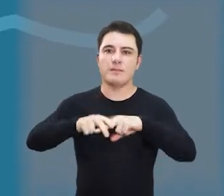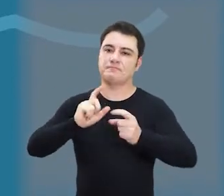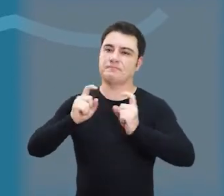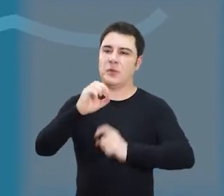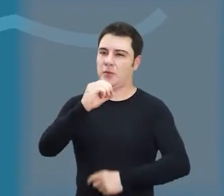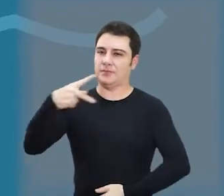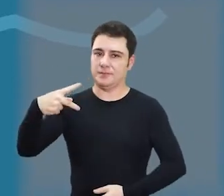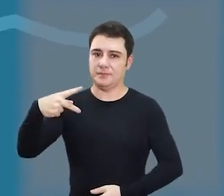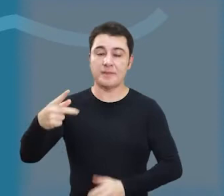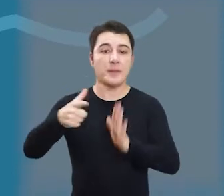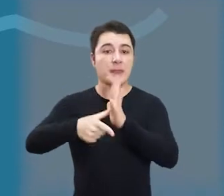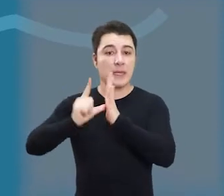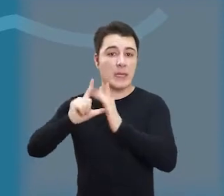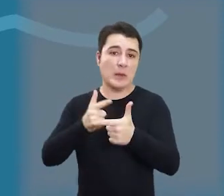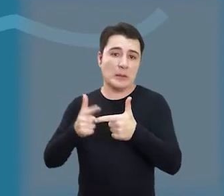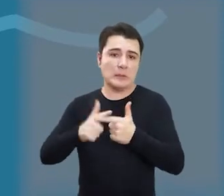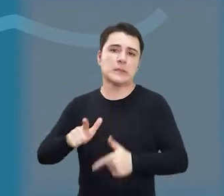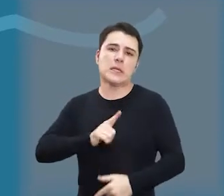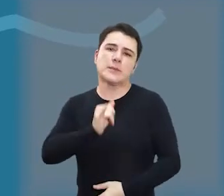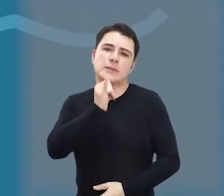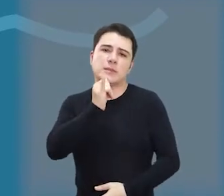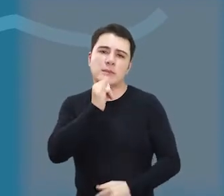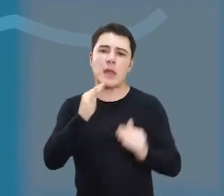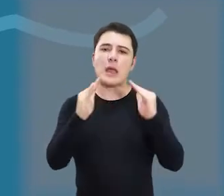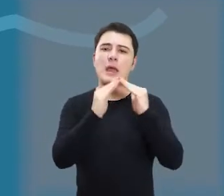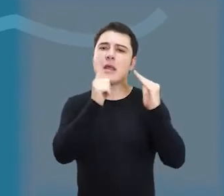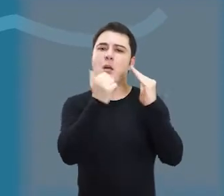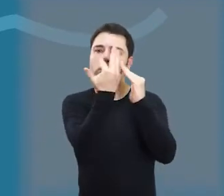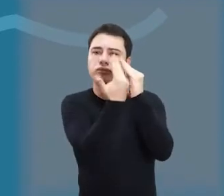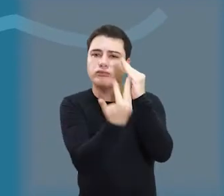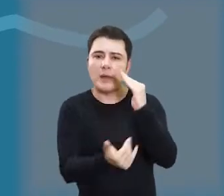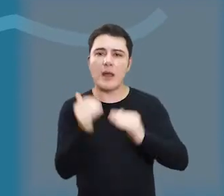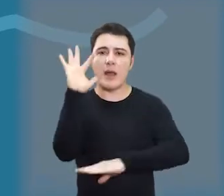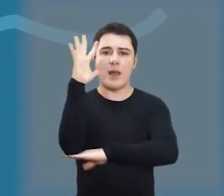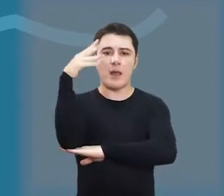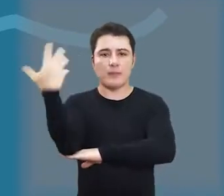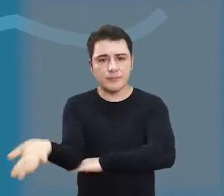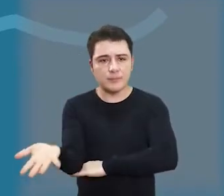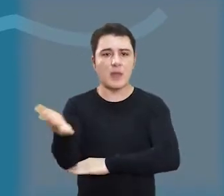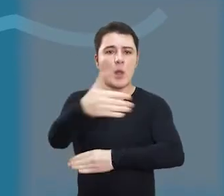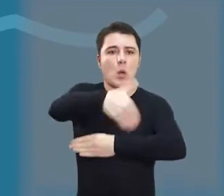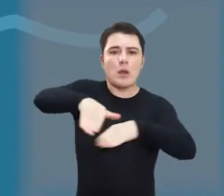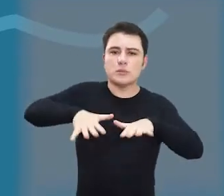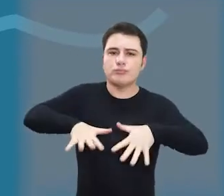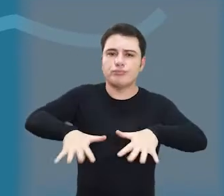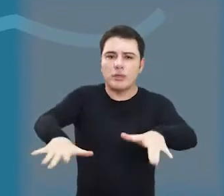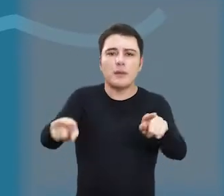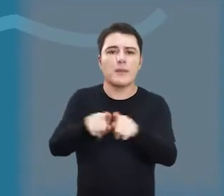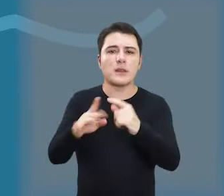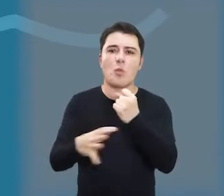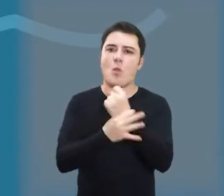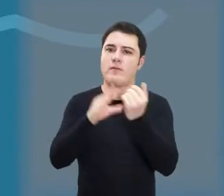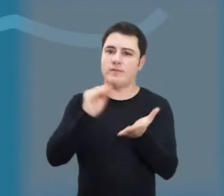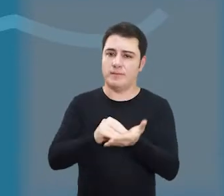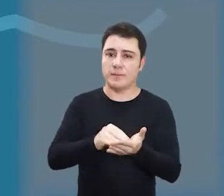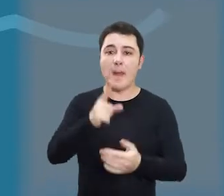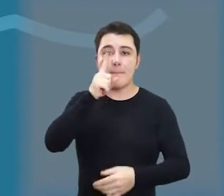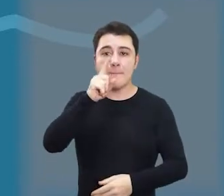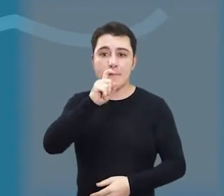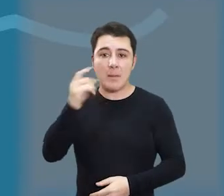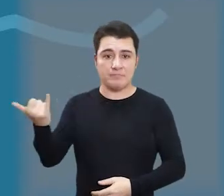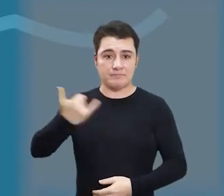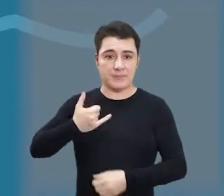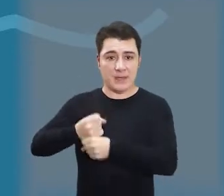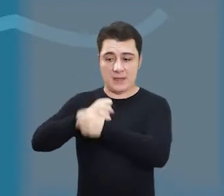orçamento participativo a creche sofria com problemas de infiltração Galhos de árvores pavimentação e segurança pais dos